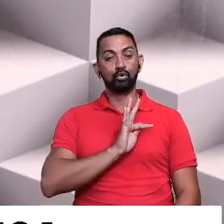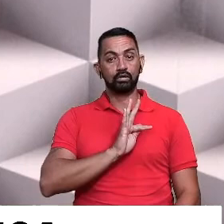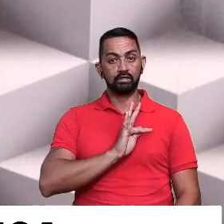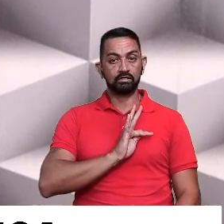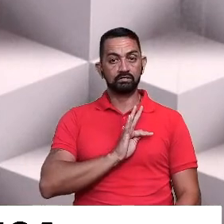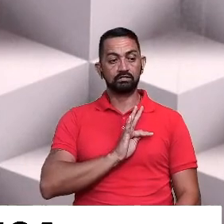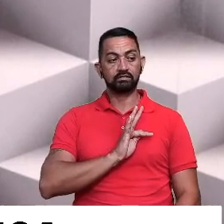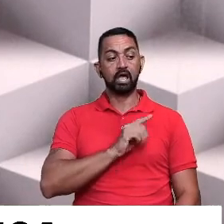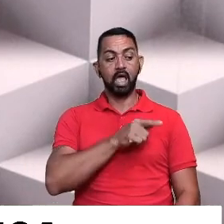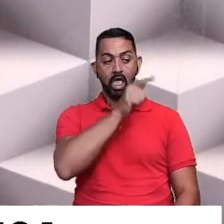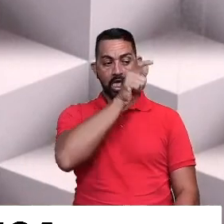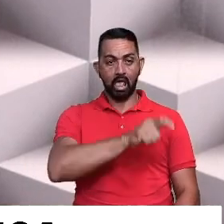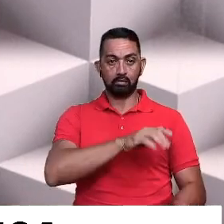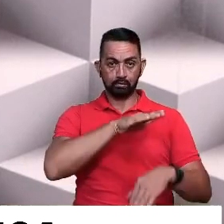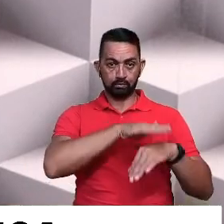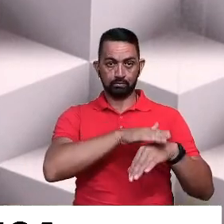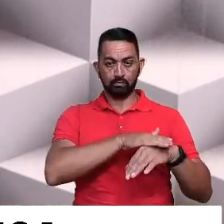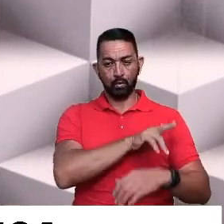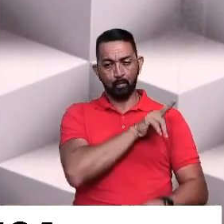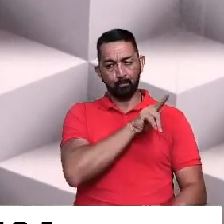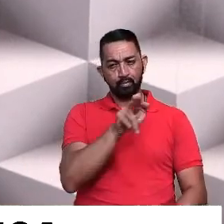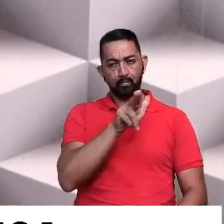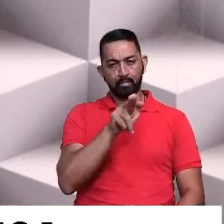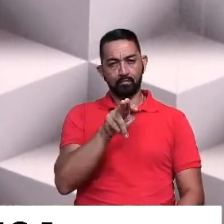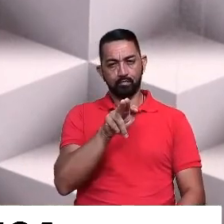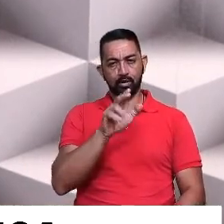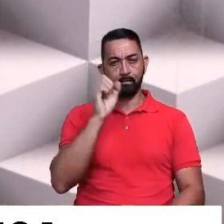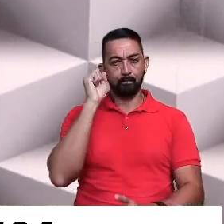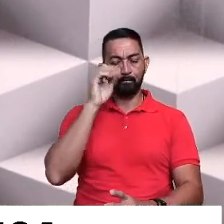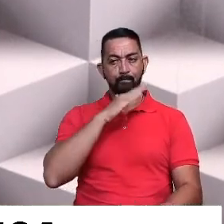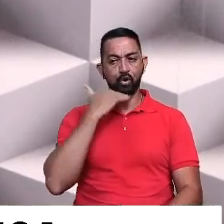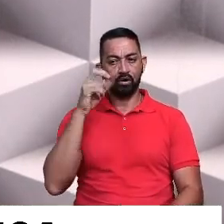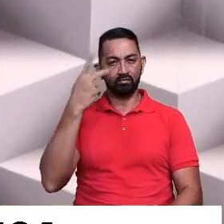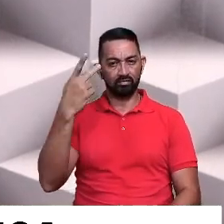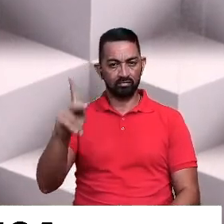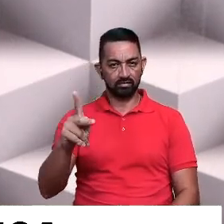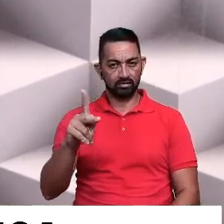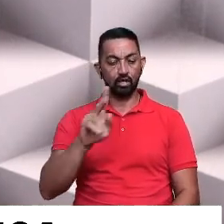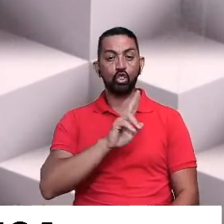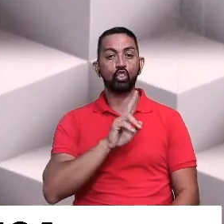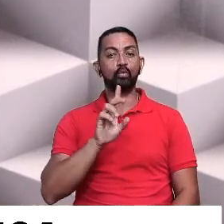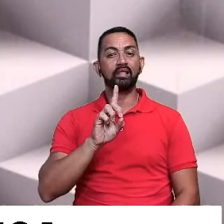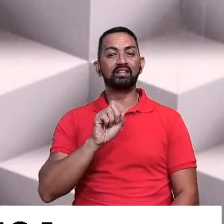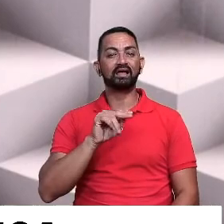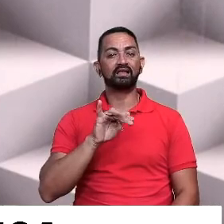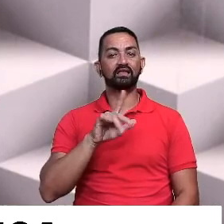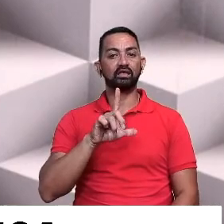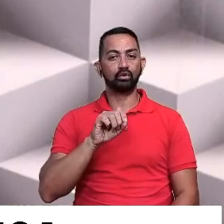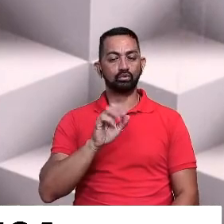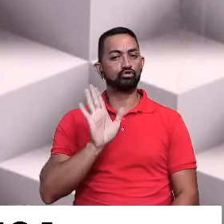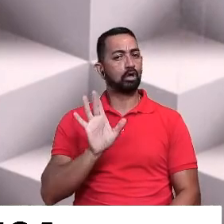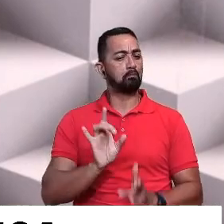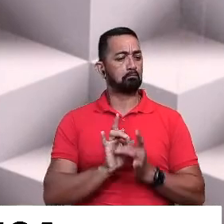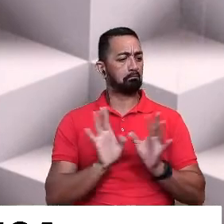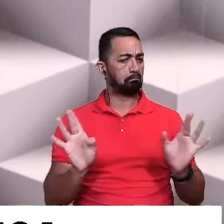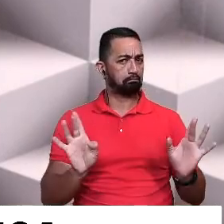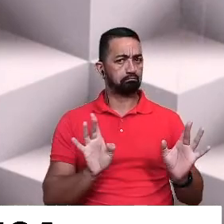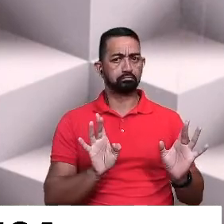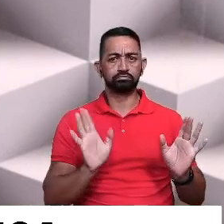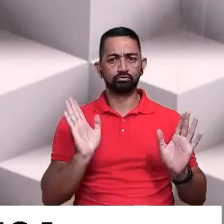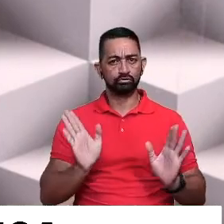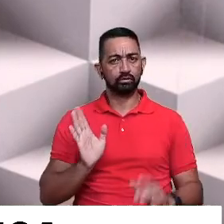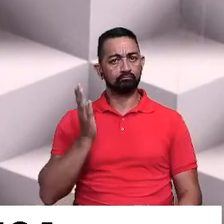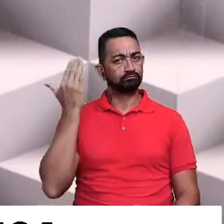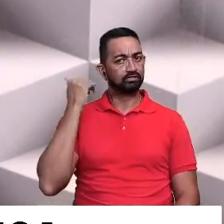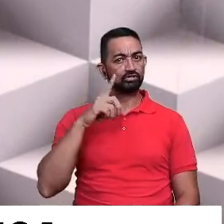PM, né, apontado como o autor dos disparos que acabou matando o Vanderlei, chamado Danilo Silva, ele está solto,